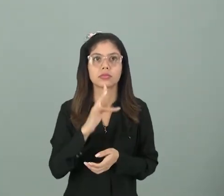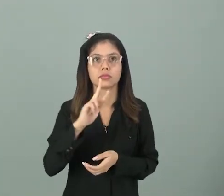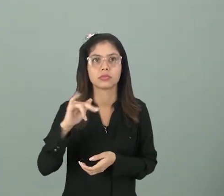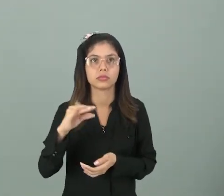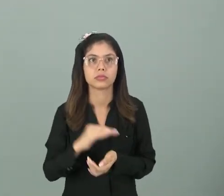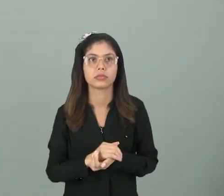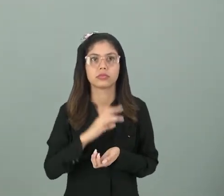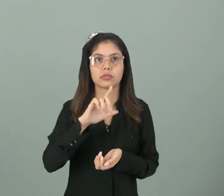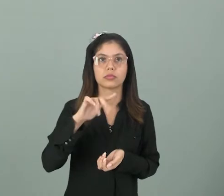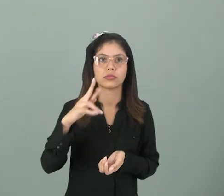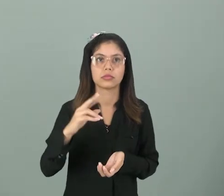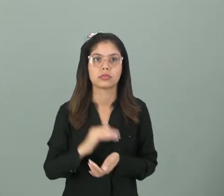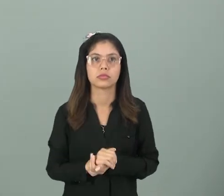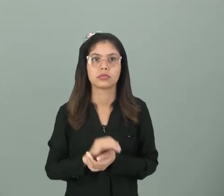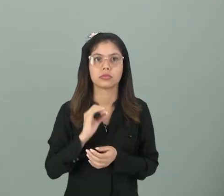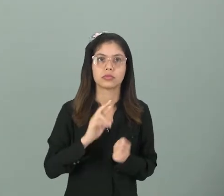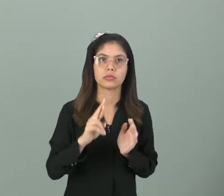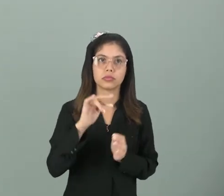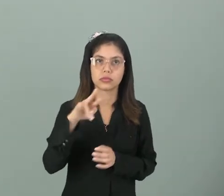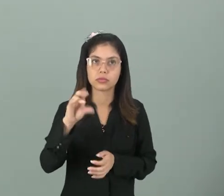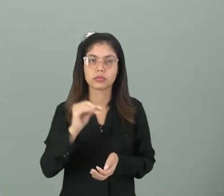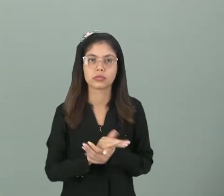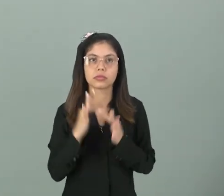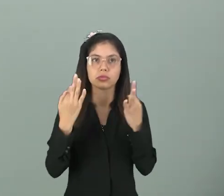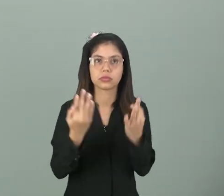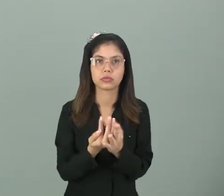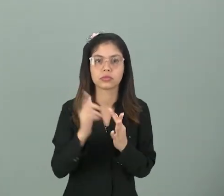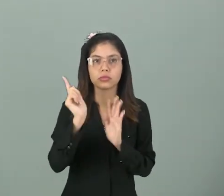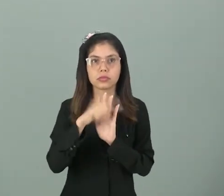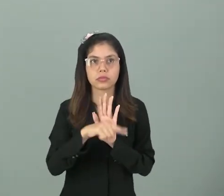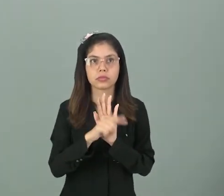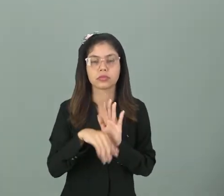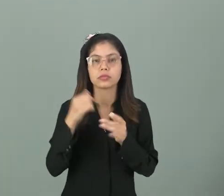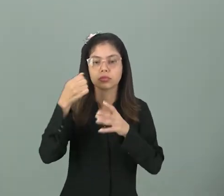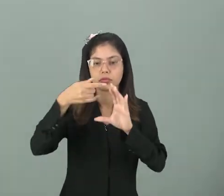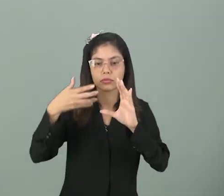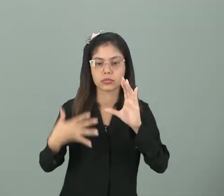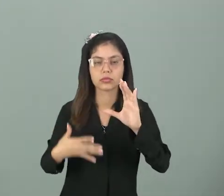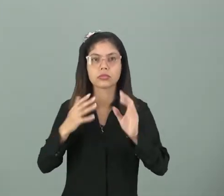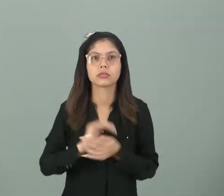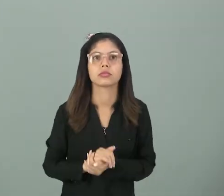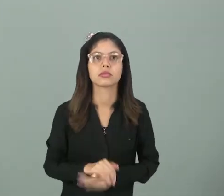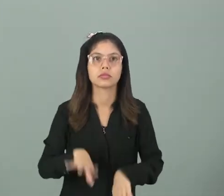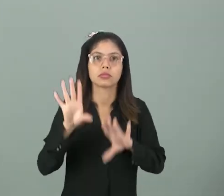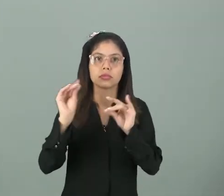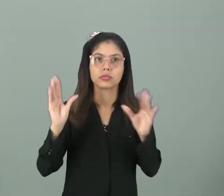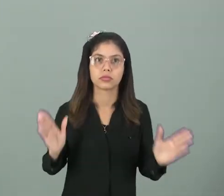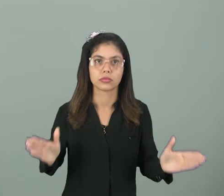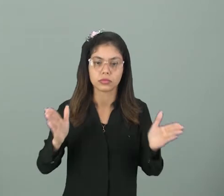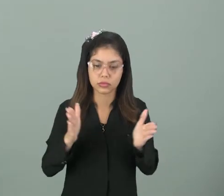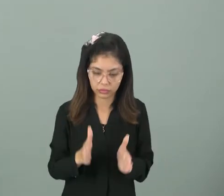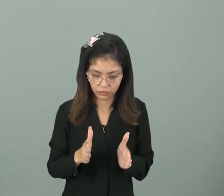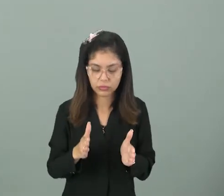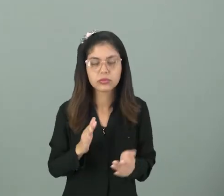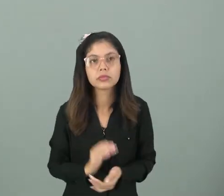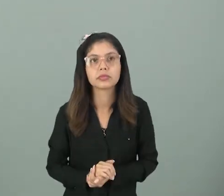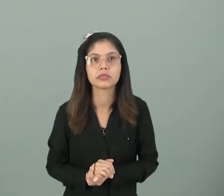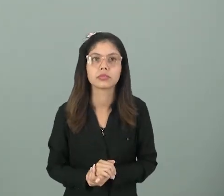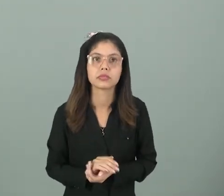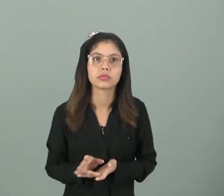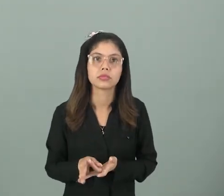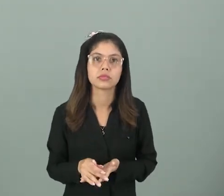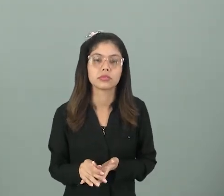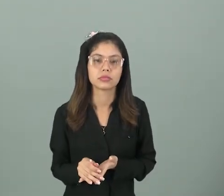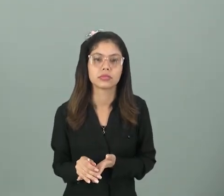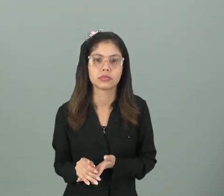filo, a classe, a ordem, a família, o gênero e a espécie. A espécie é a caixinha menor. Porque quando